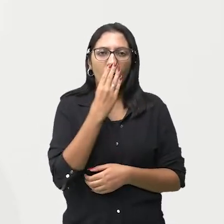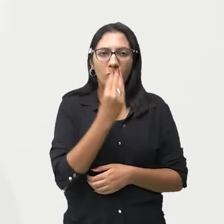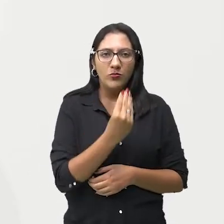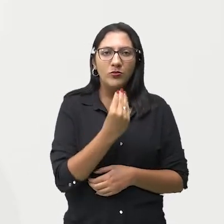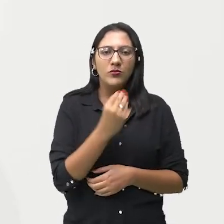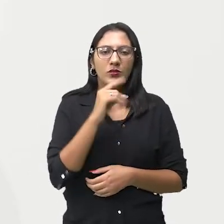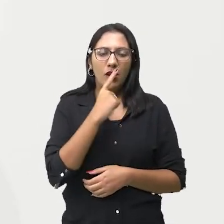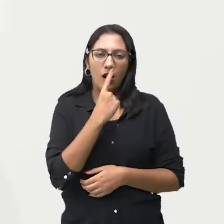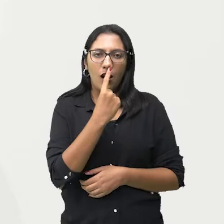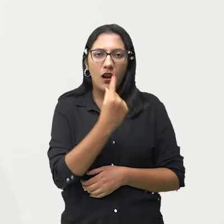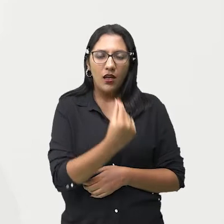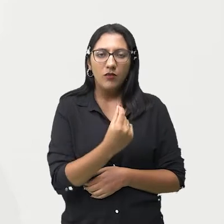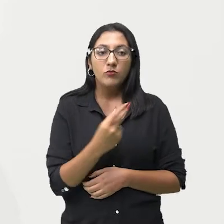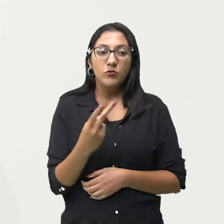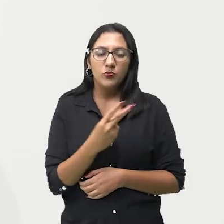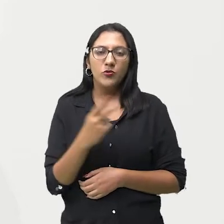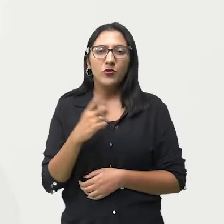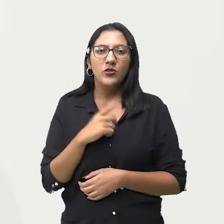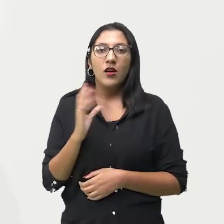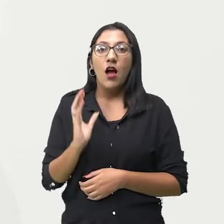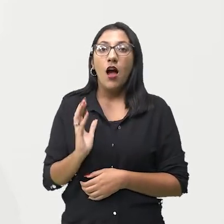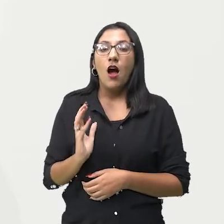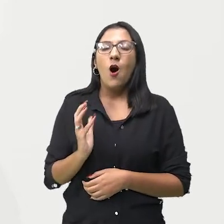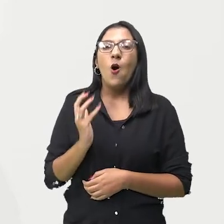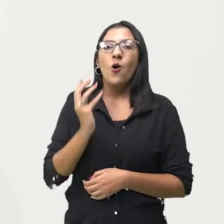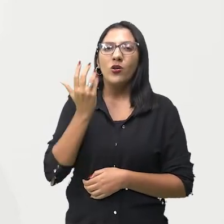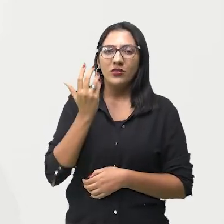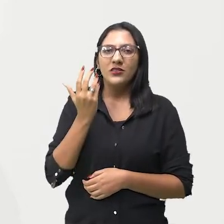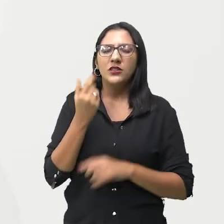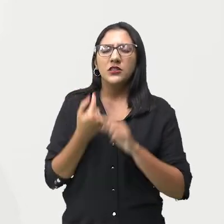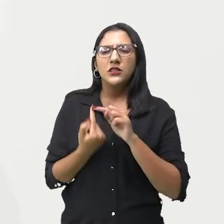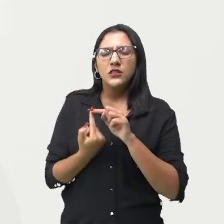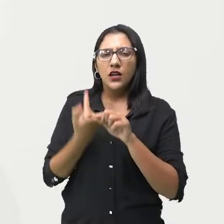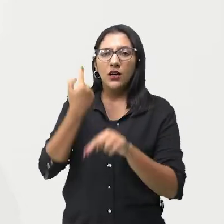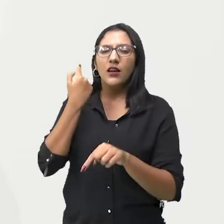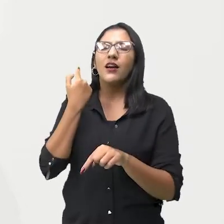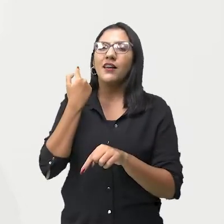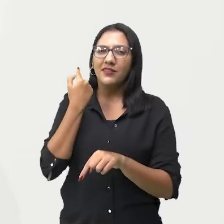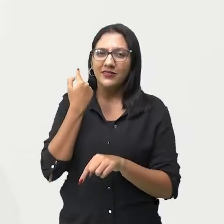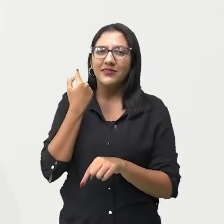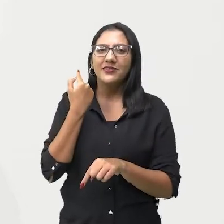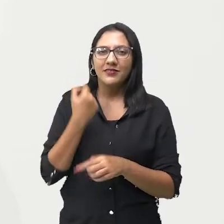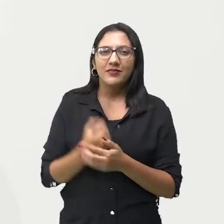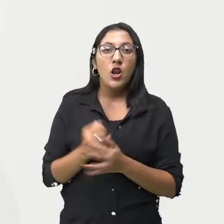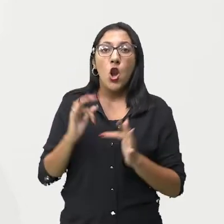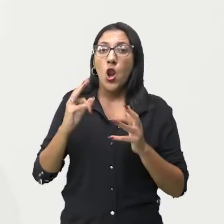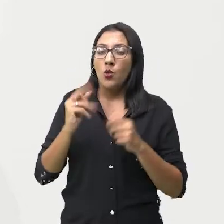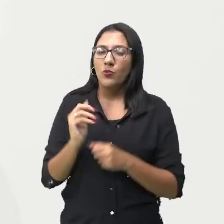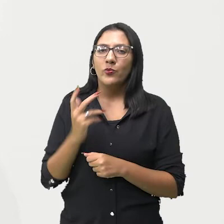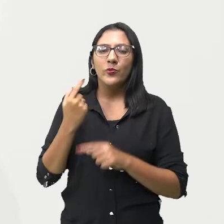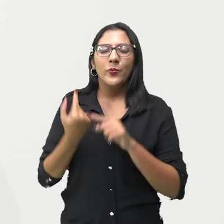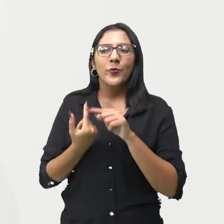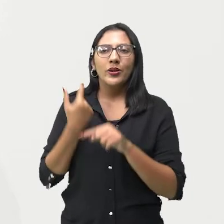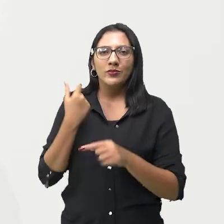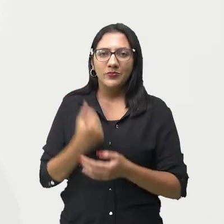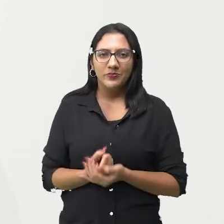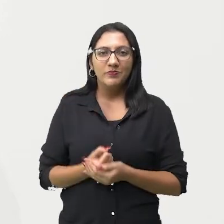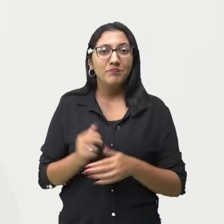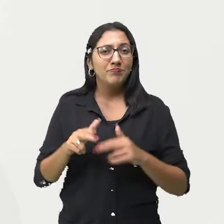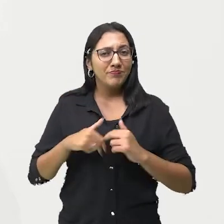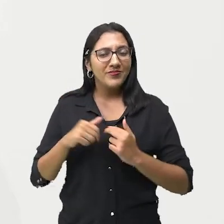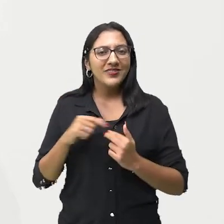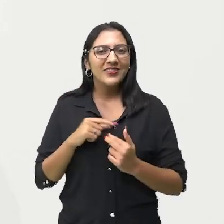olha, aconteceram, iniciaram e terminaram lá atrás, lá no passado, ficou tudo lá atrás. Por isso que é